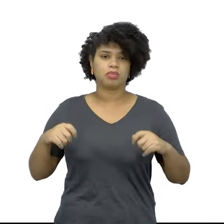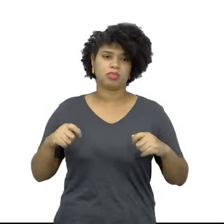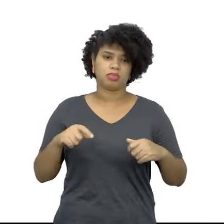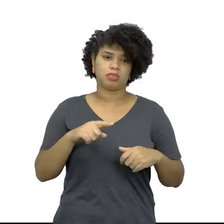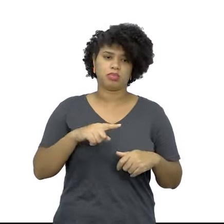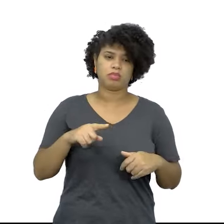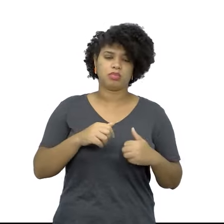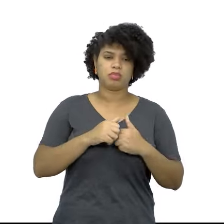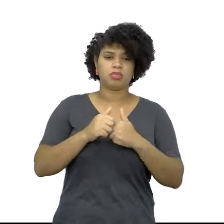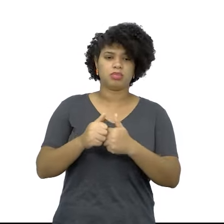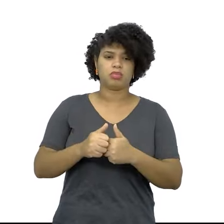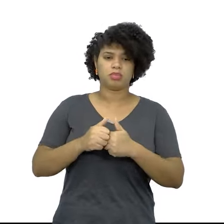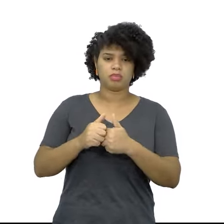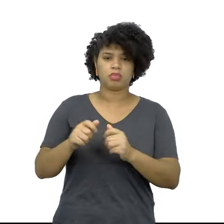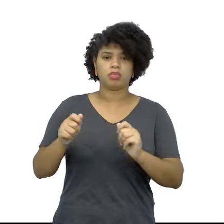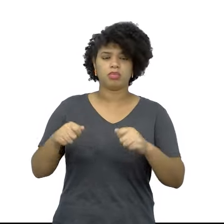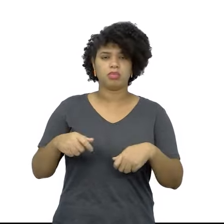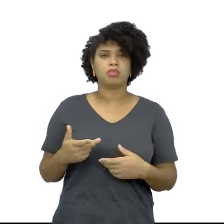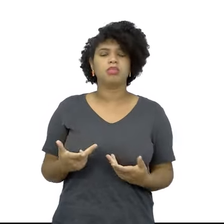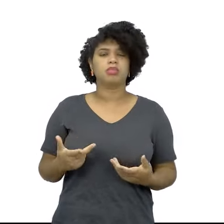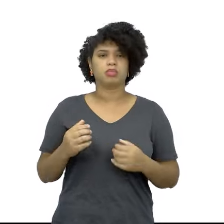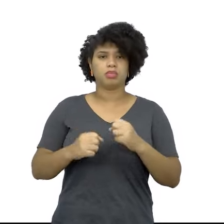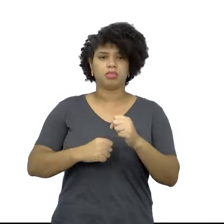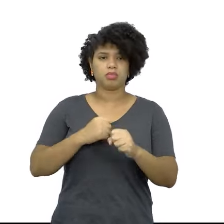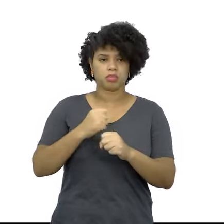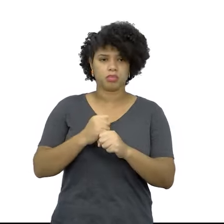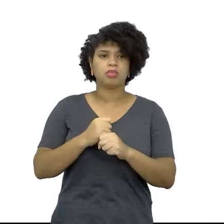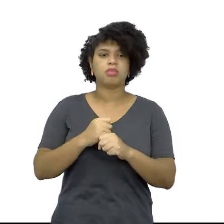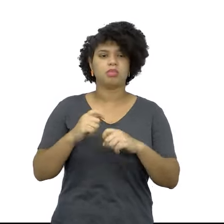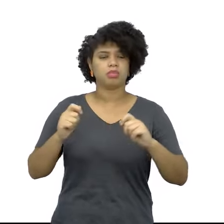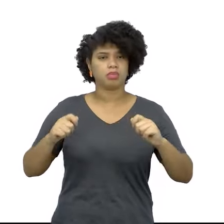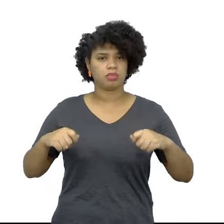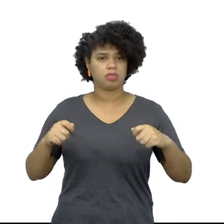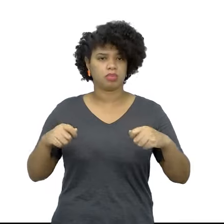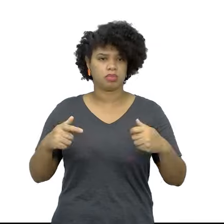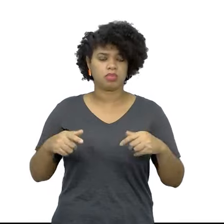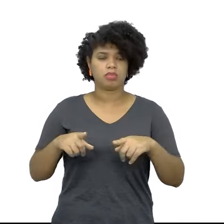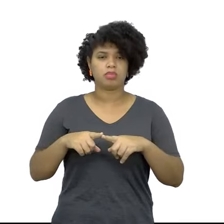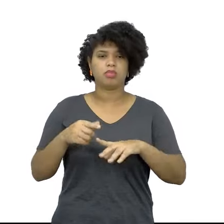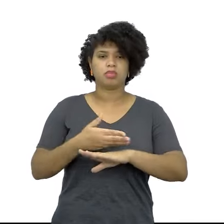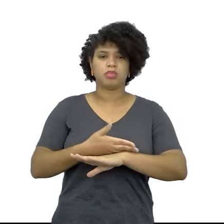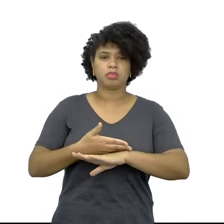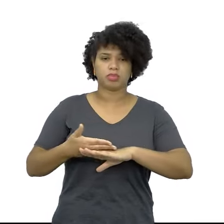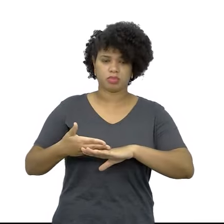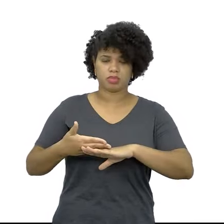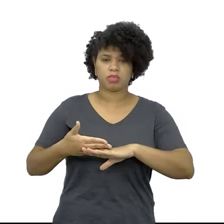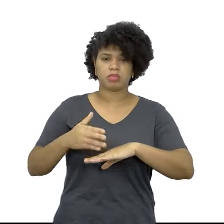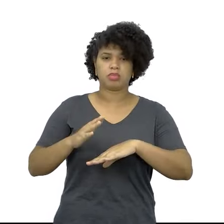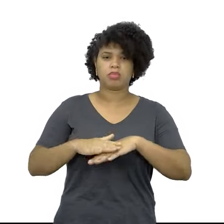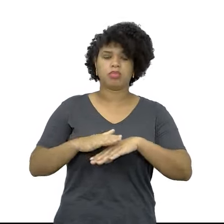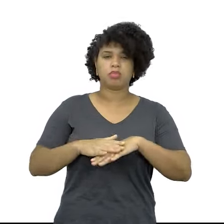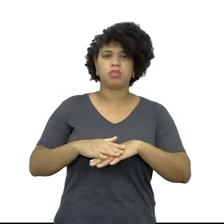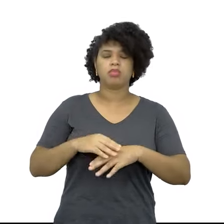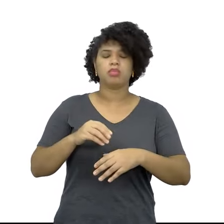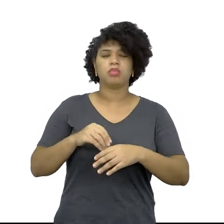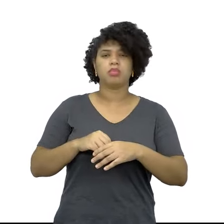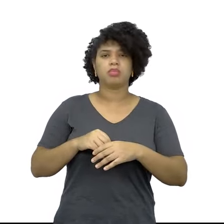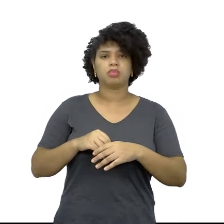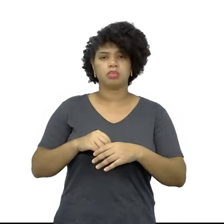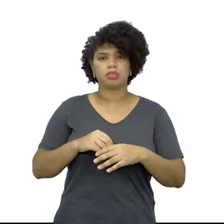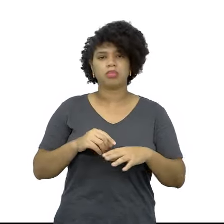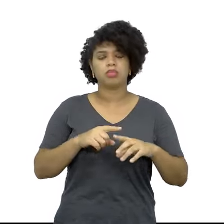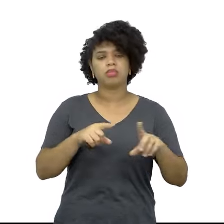possam acompanhar, né, o ano em questão e também aptos para seguir aí nos seus estudos, como eu